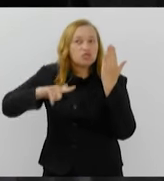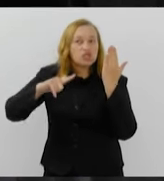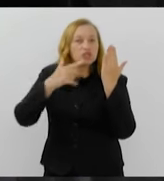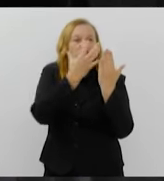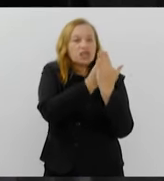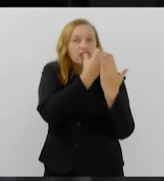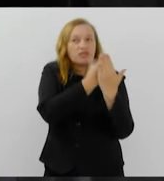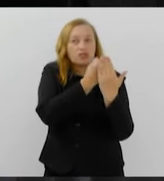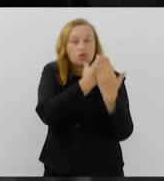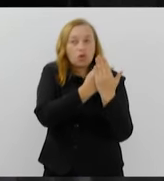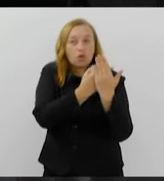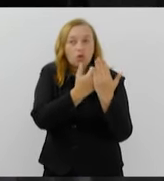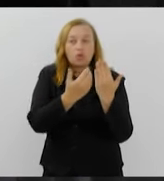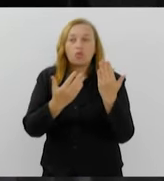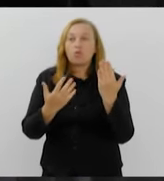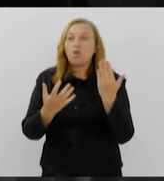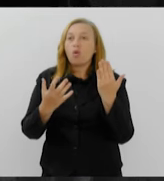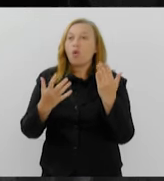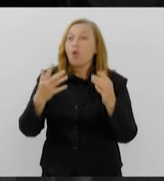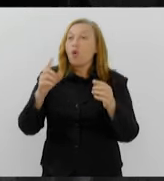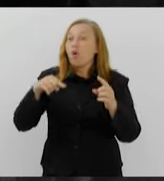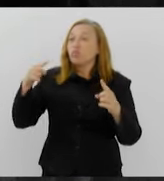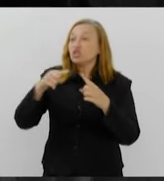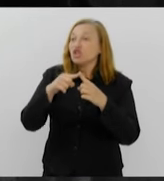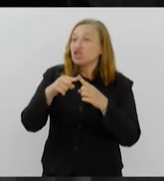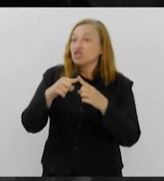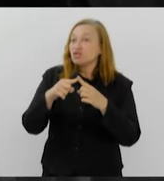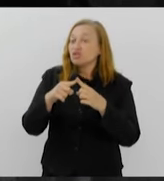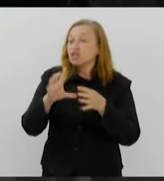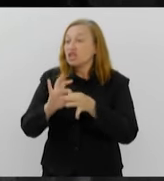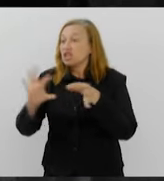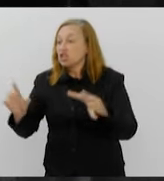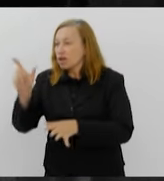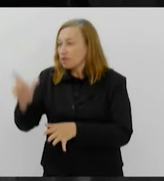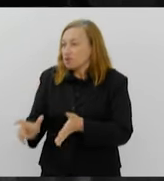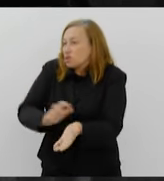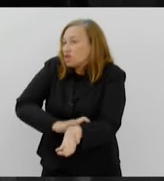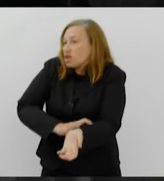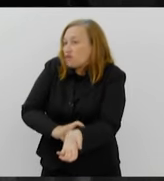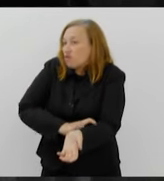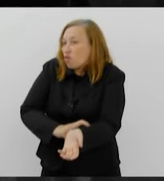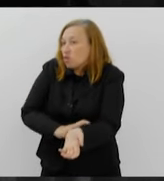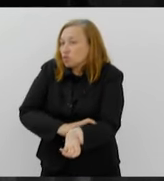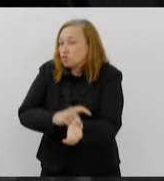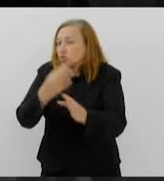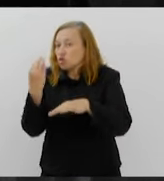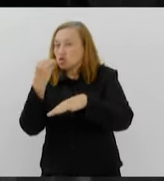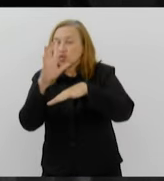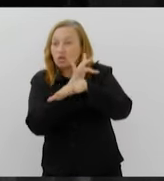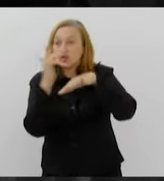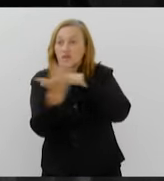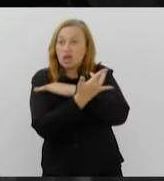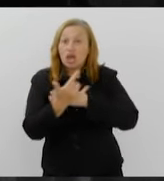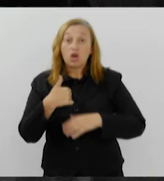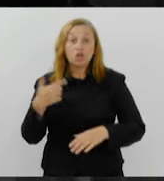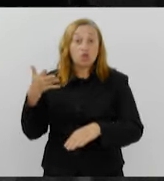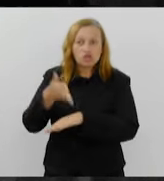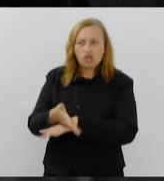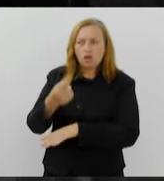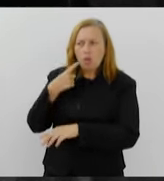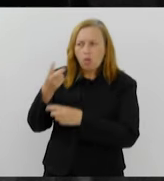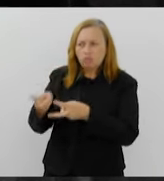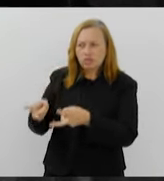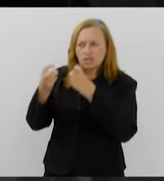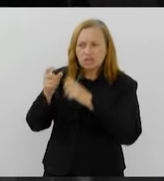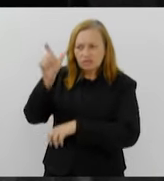o objetivo de tirar a pessoa do sério de fazer um vídeo lacrador paraas redes sociais portanto assim que eu cheguei eu identifiquei essa